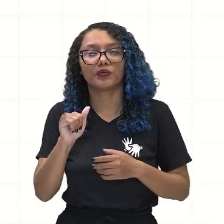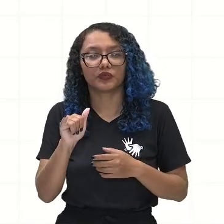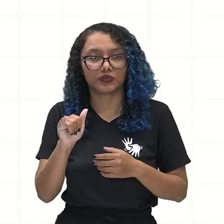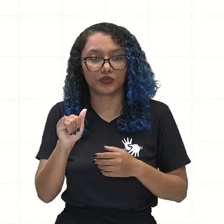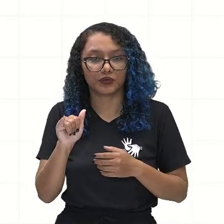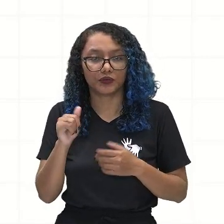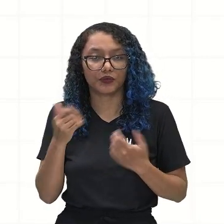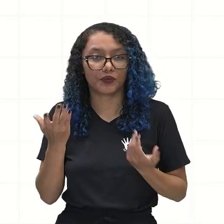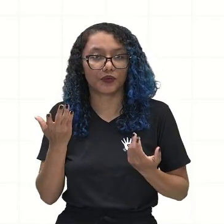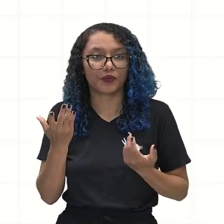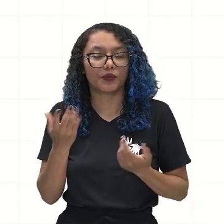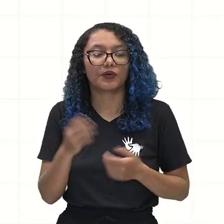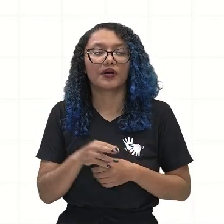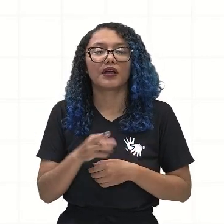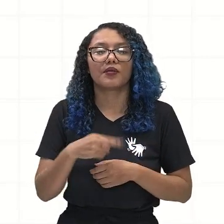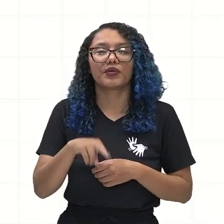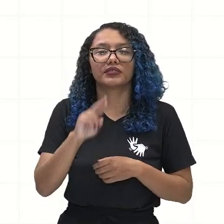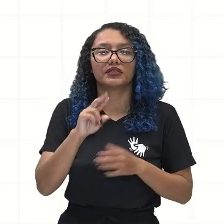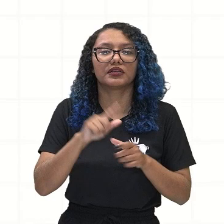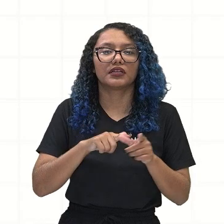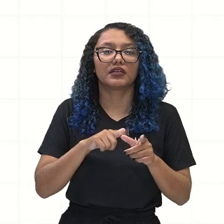de Y,